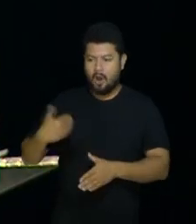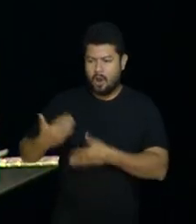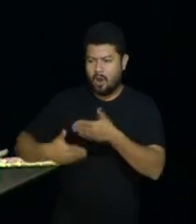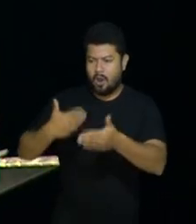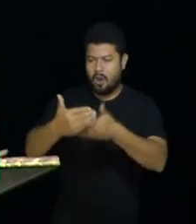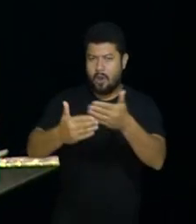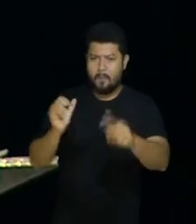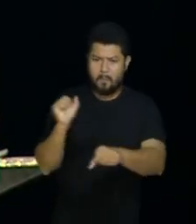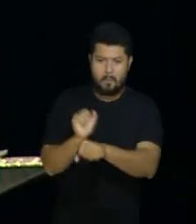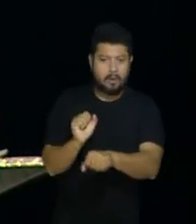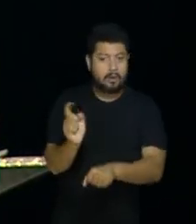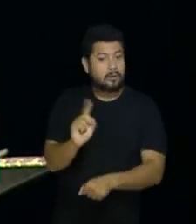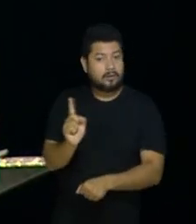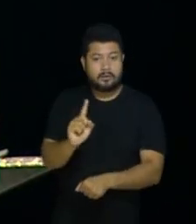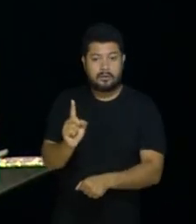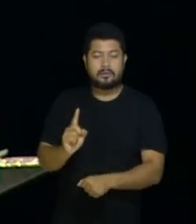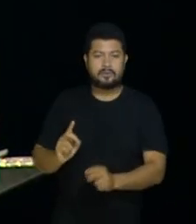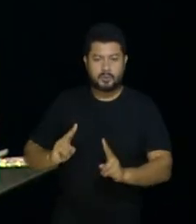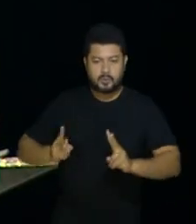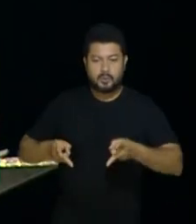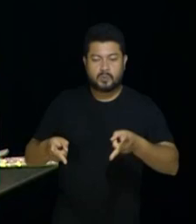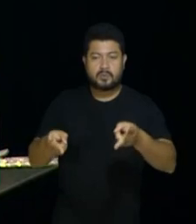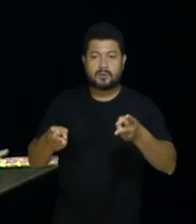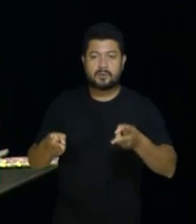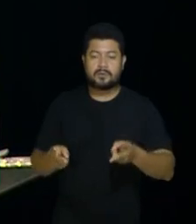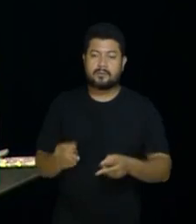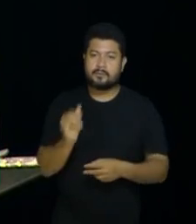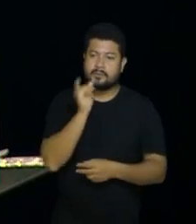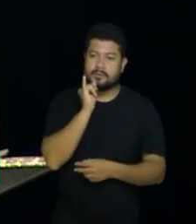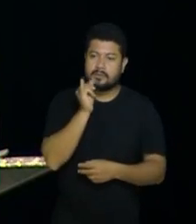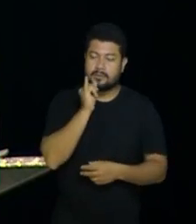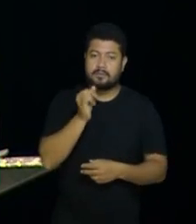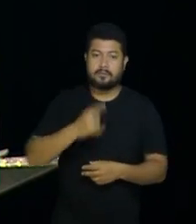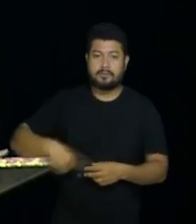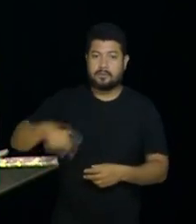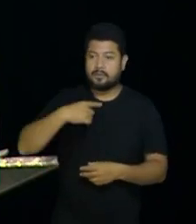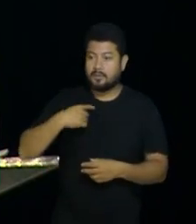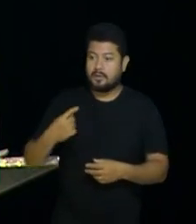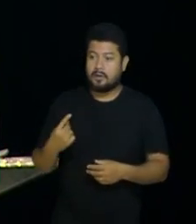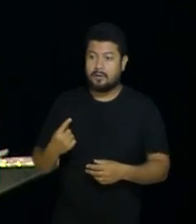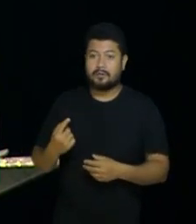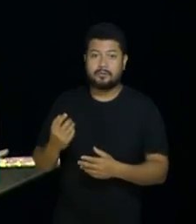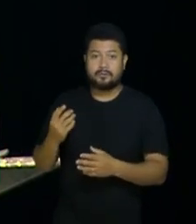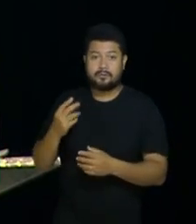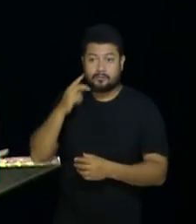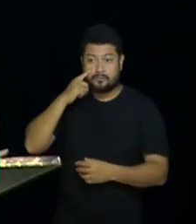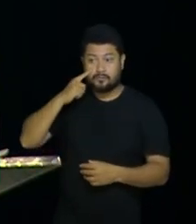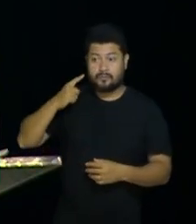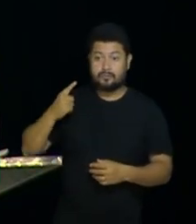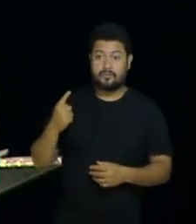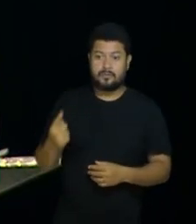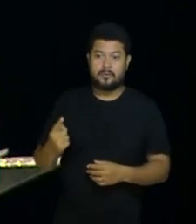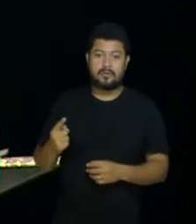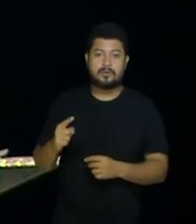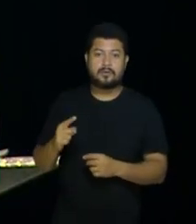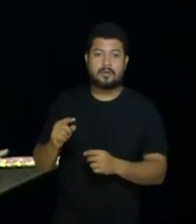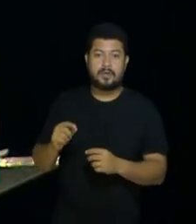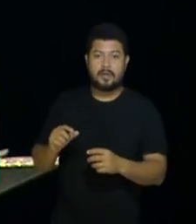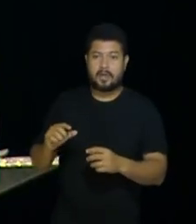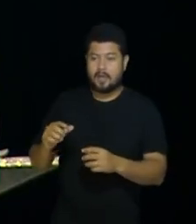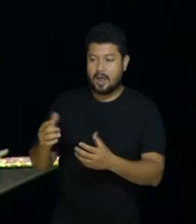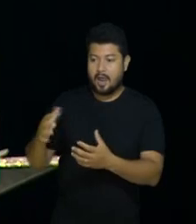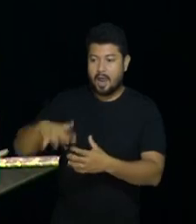avanços não param por aí. Recentemente, testemunhamos um marco histórico no campo da medicina. O